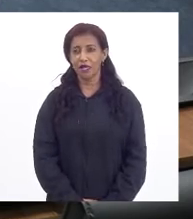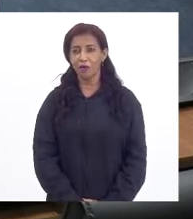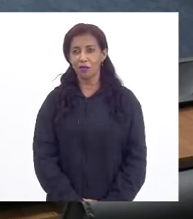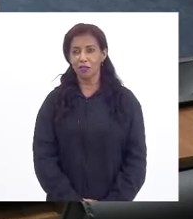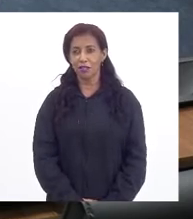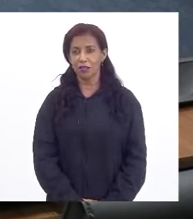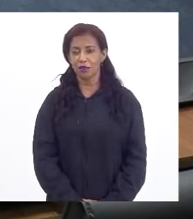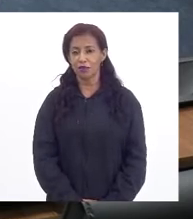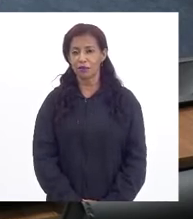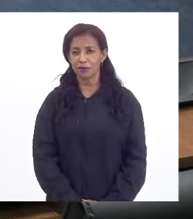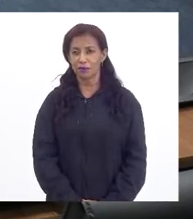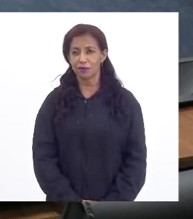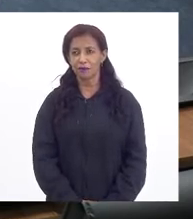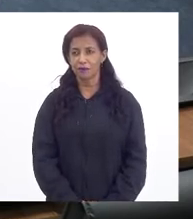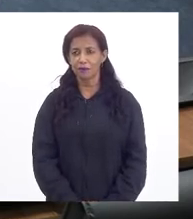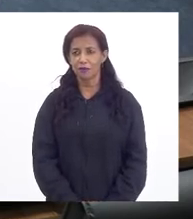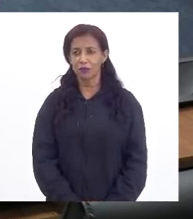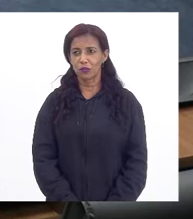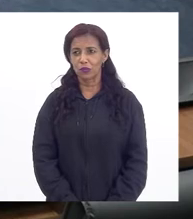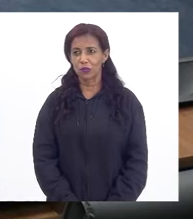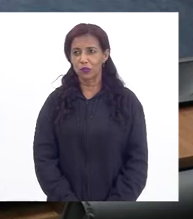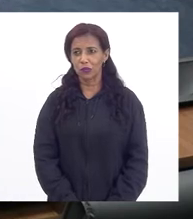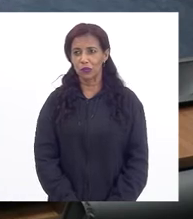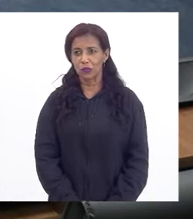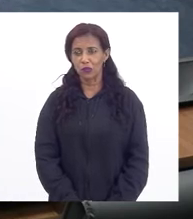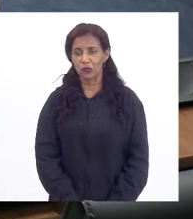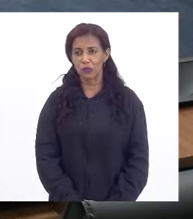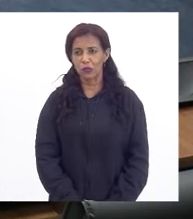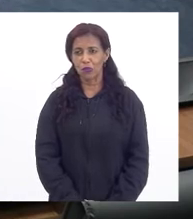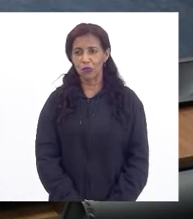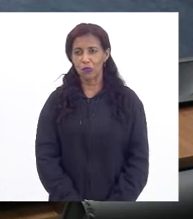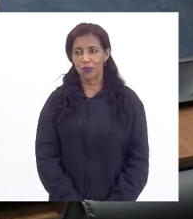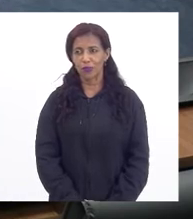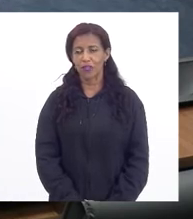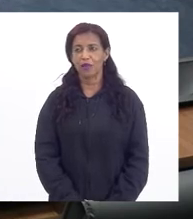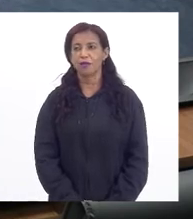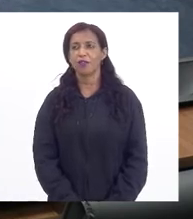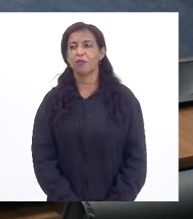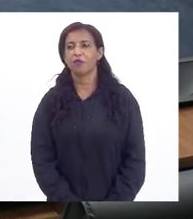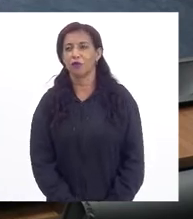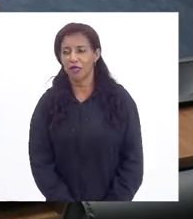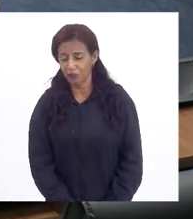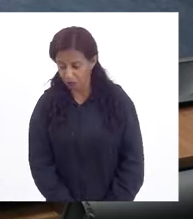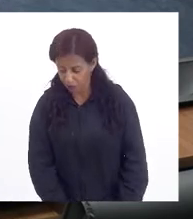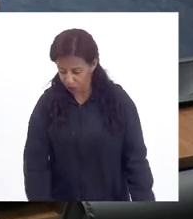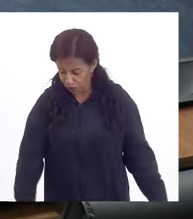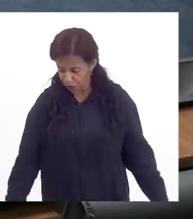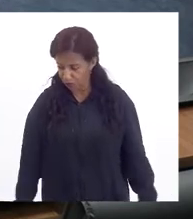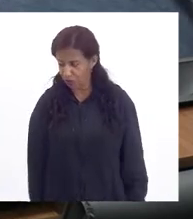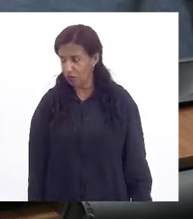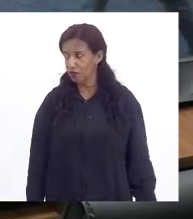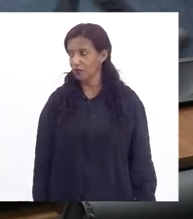Oh, quase caiu. Essa massinha que trabalha lá na